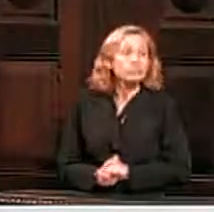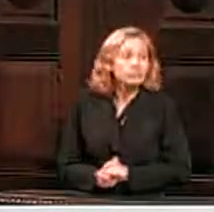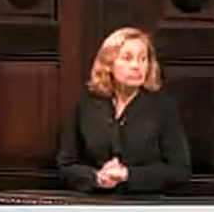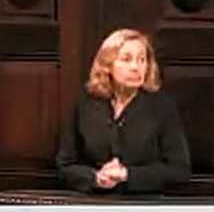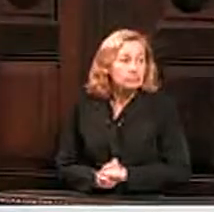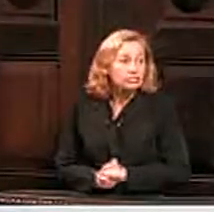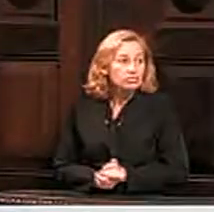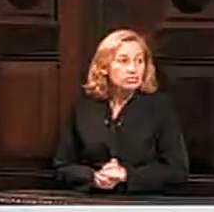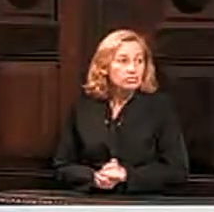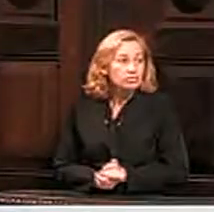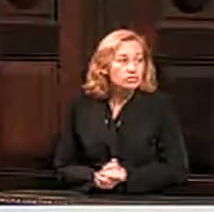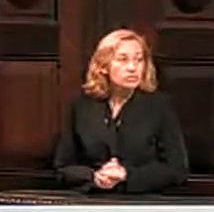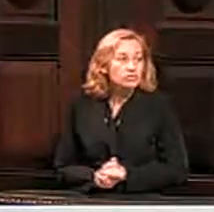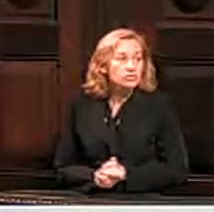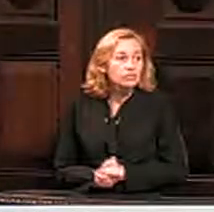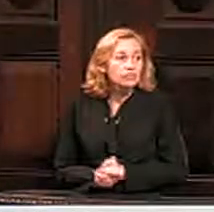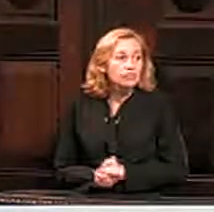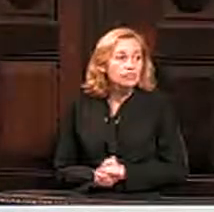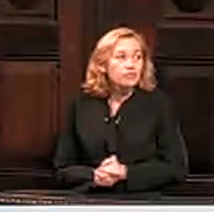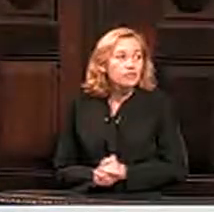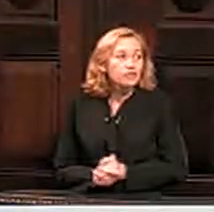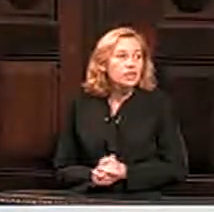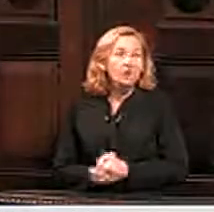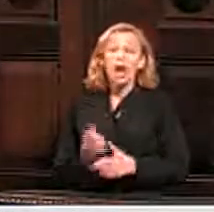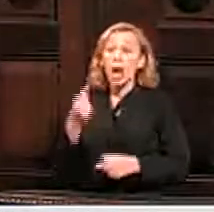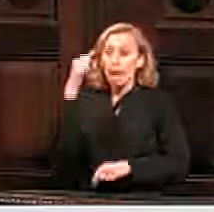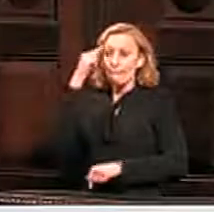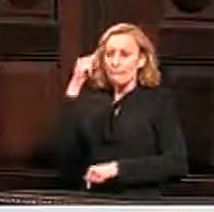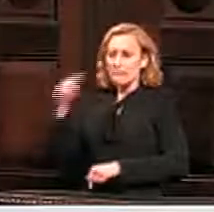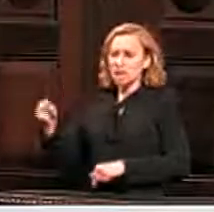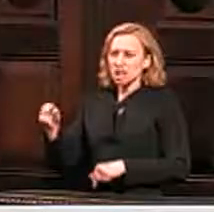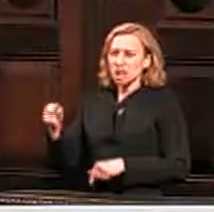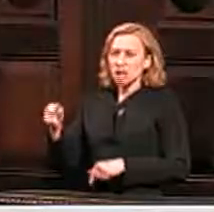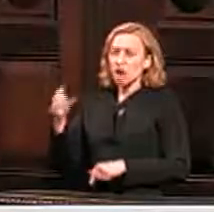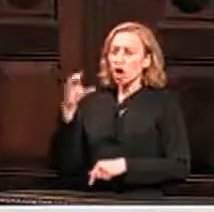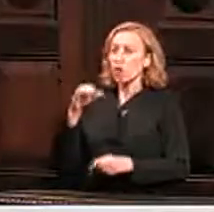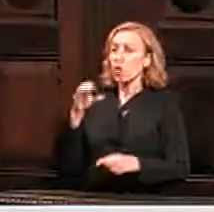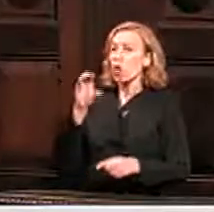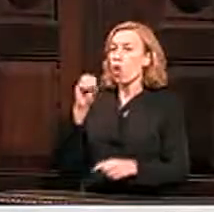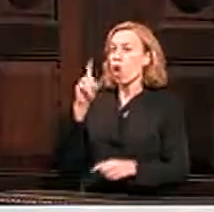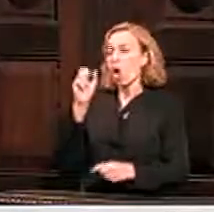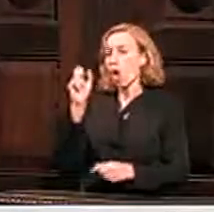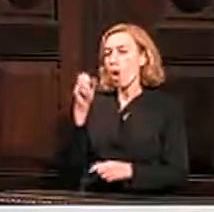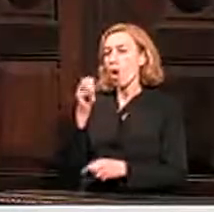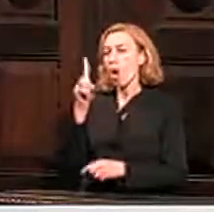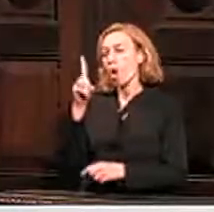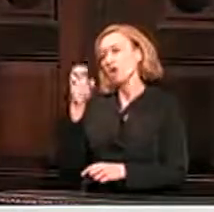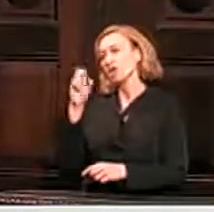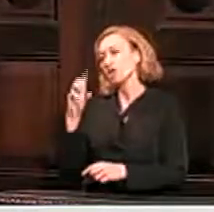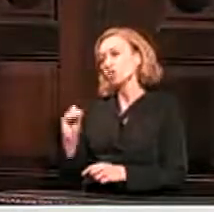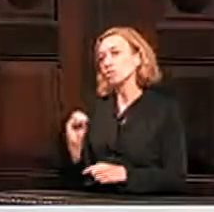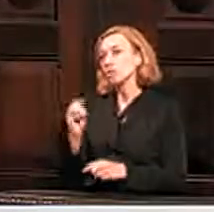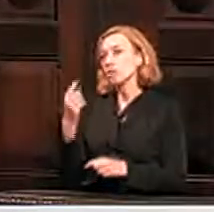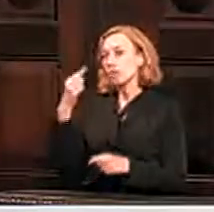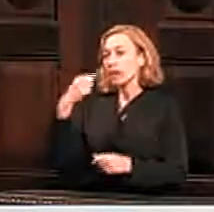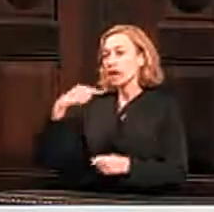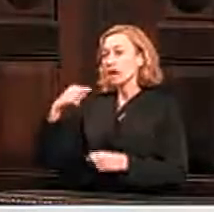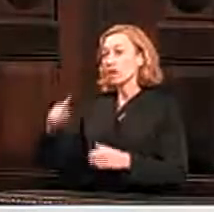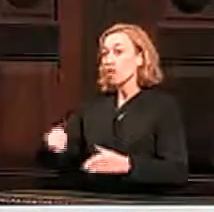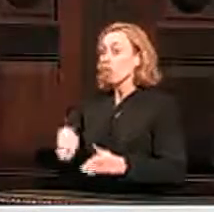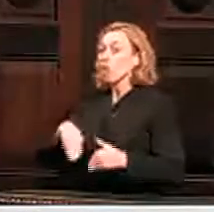o óleo bruto para fora, quando nós temos as nossas refinarias,